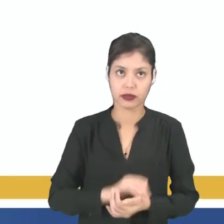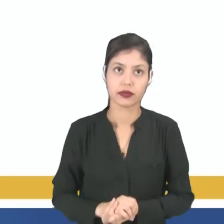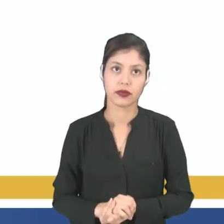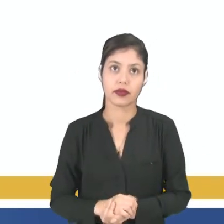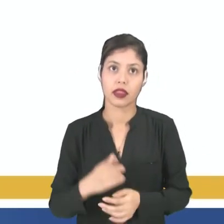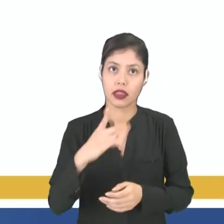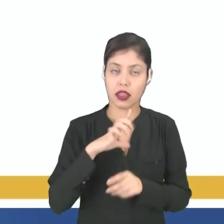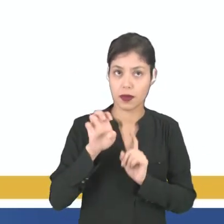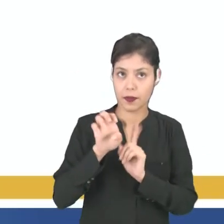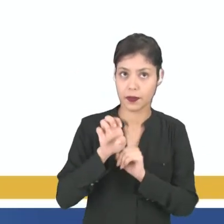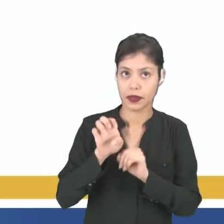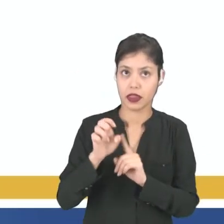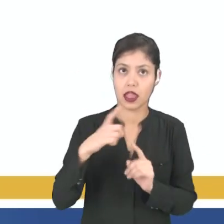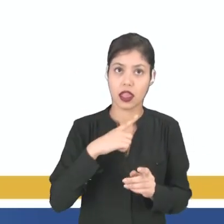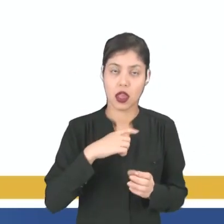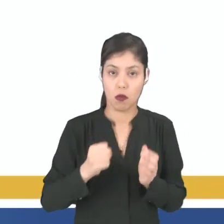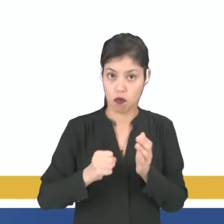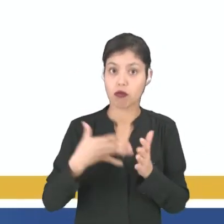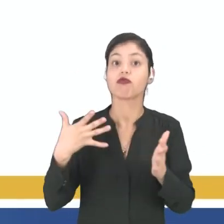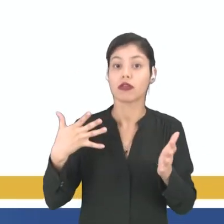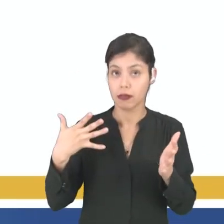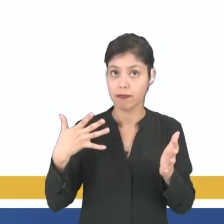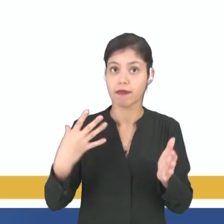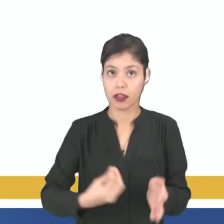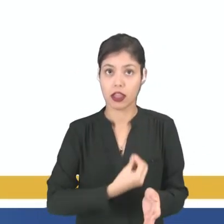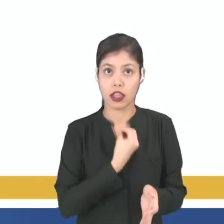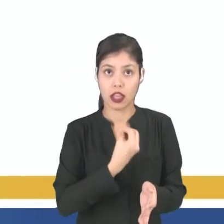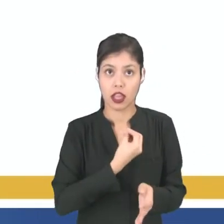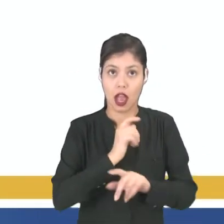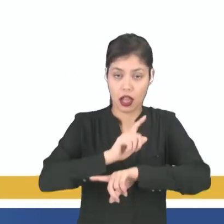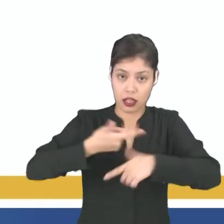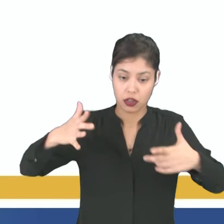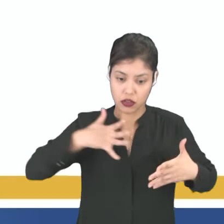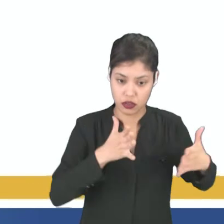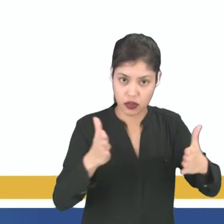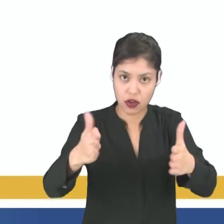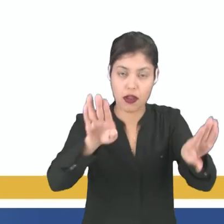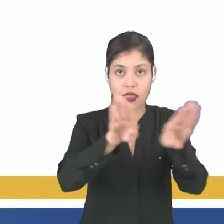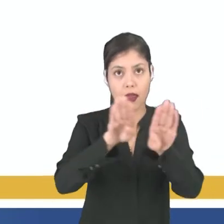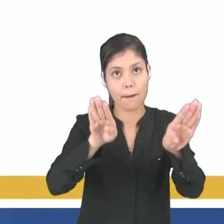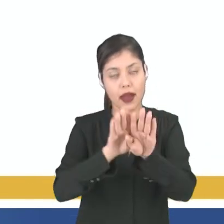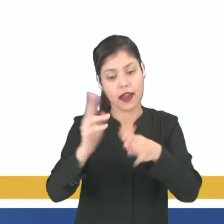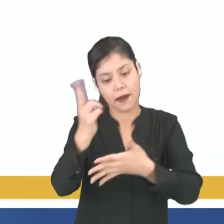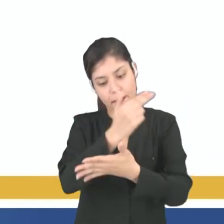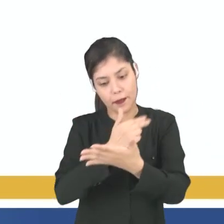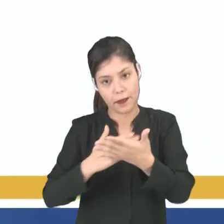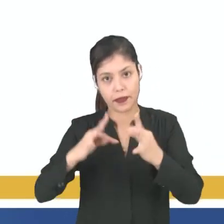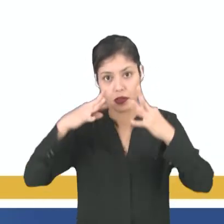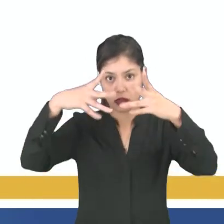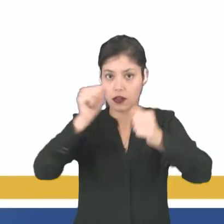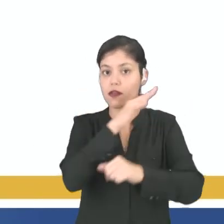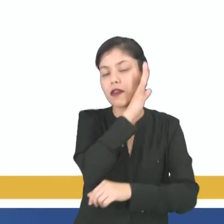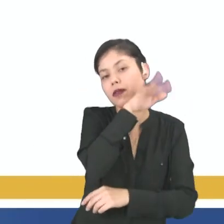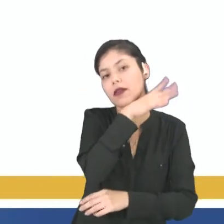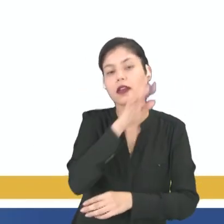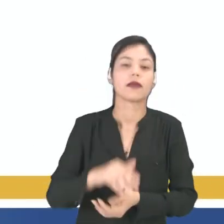Possui marcante presença de rios e grande biodiversidade. Todas as